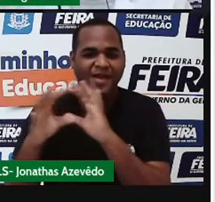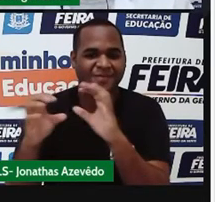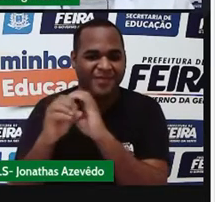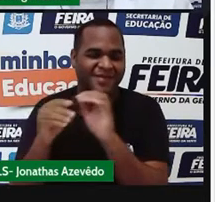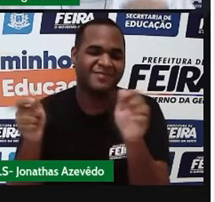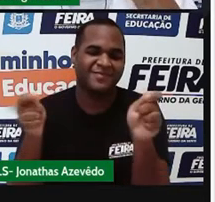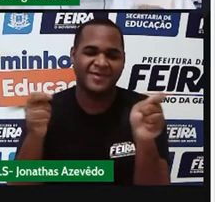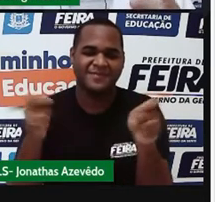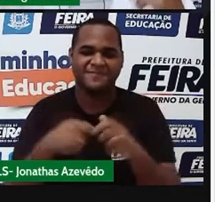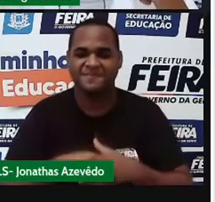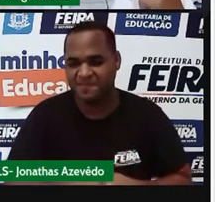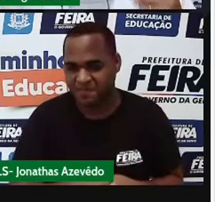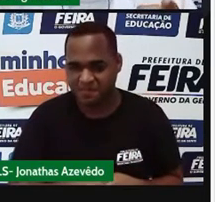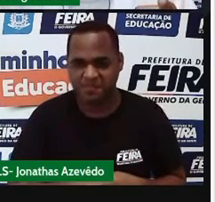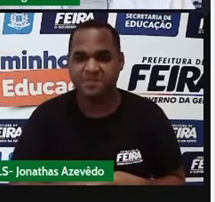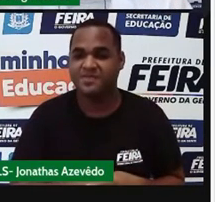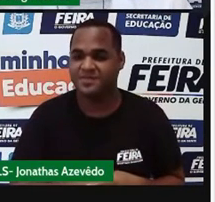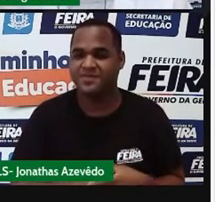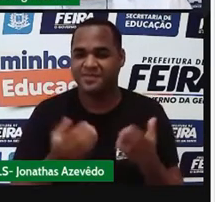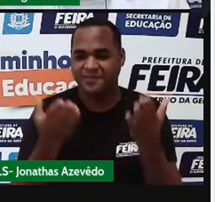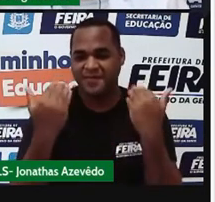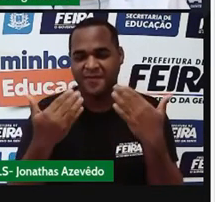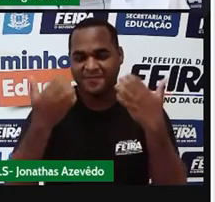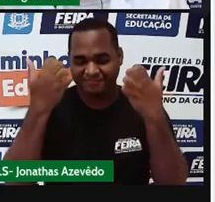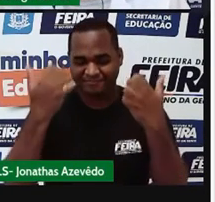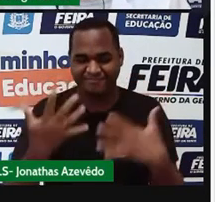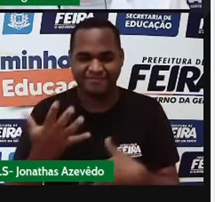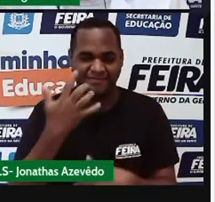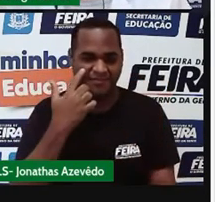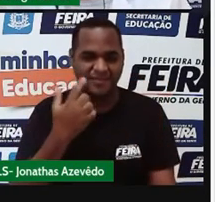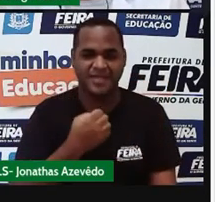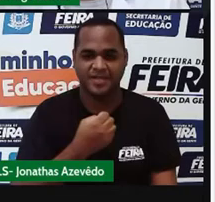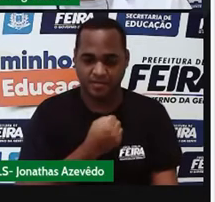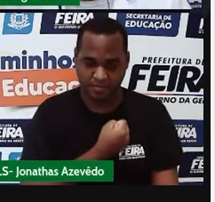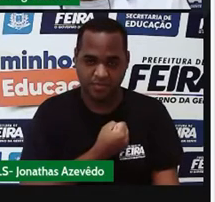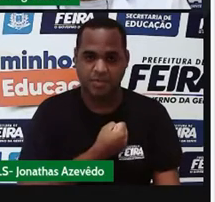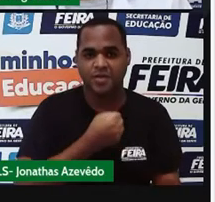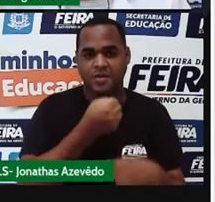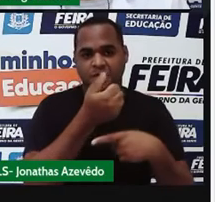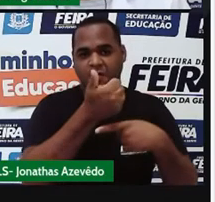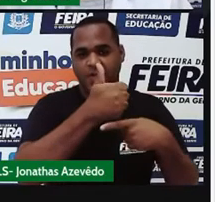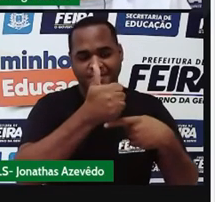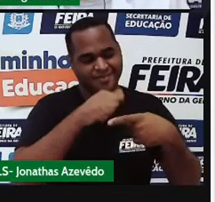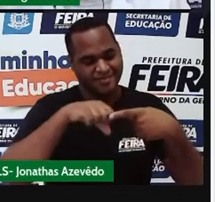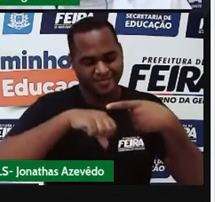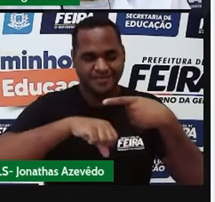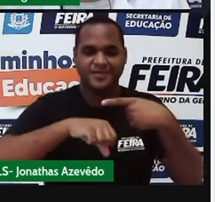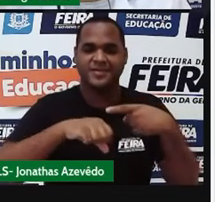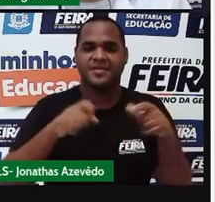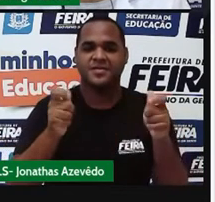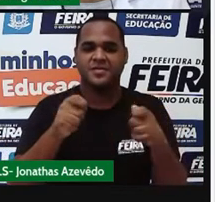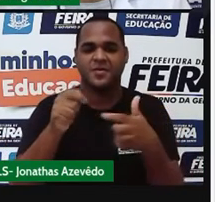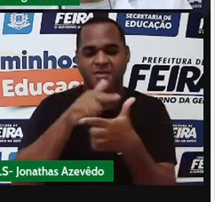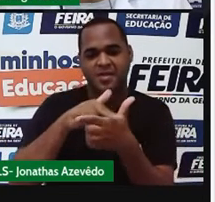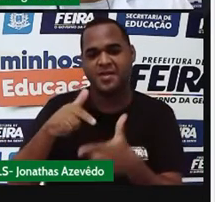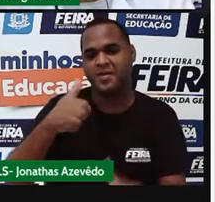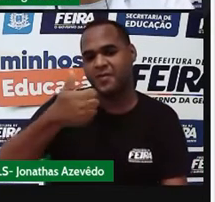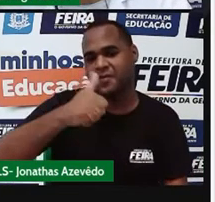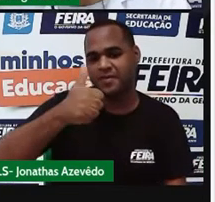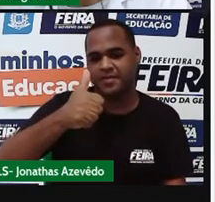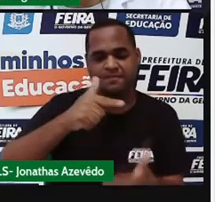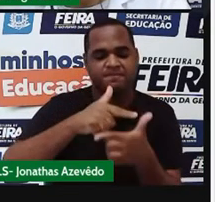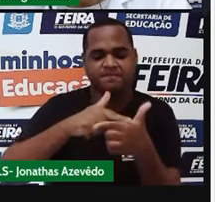tá bom mas vamos lá tem ali aquela 11 novos tá é que a gente vai dividir 11 por